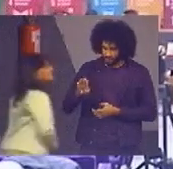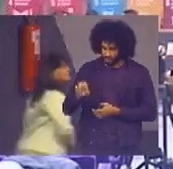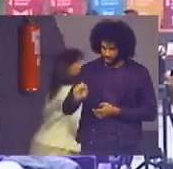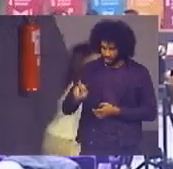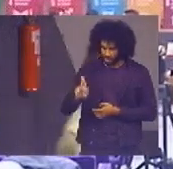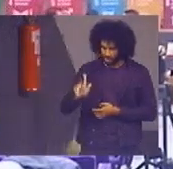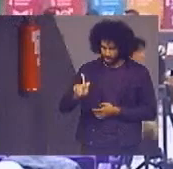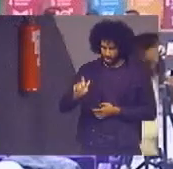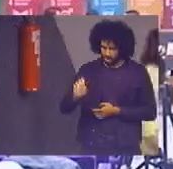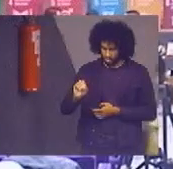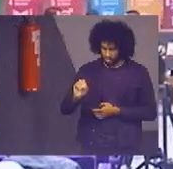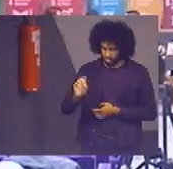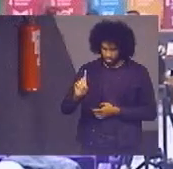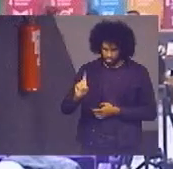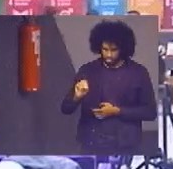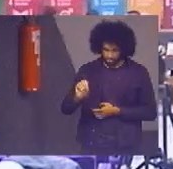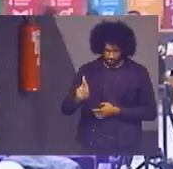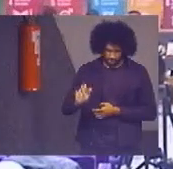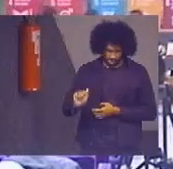Obrigado.